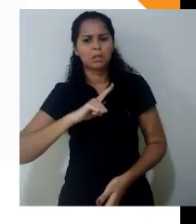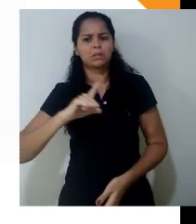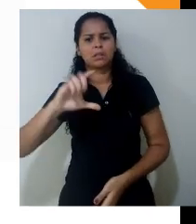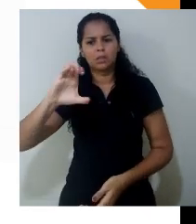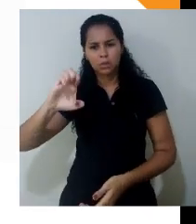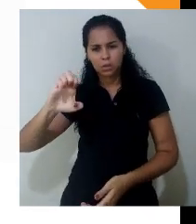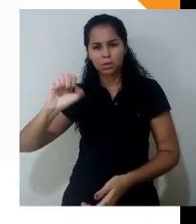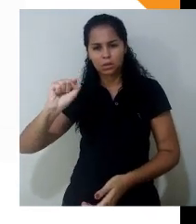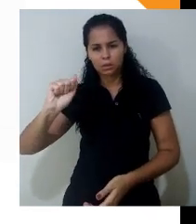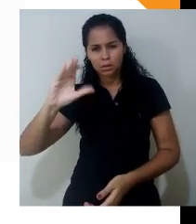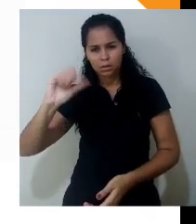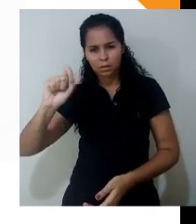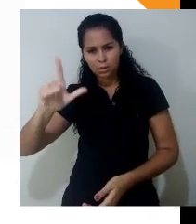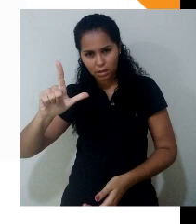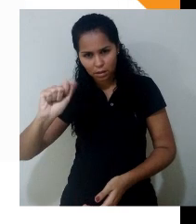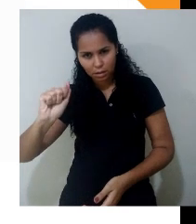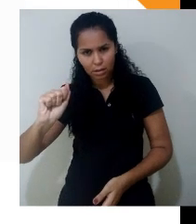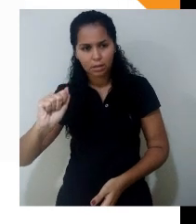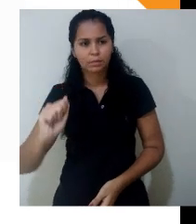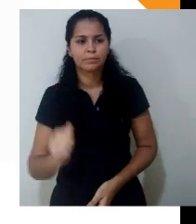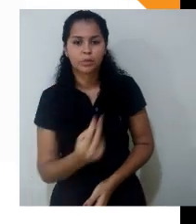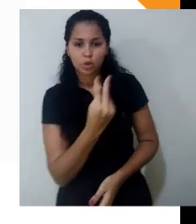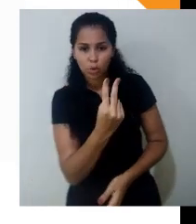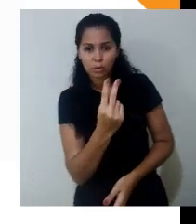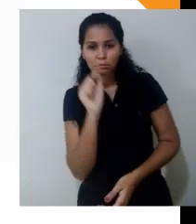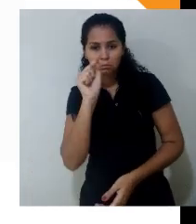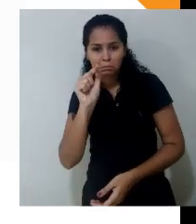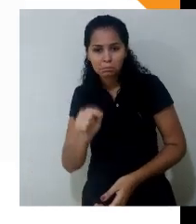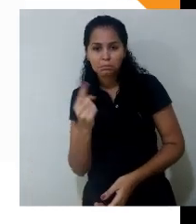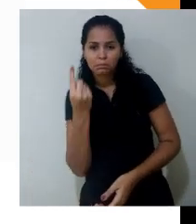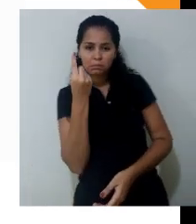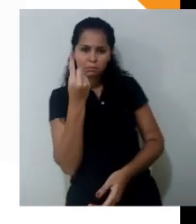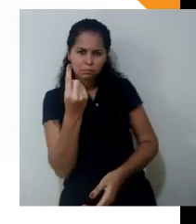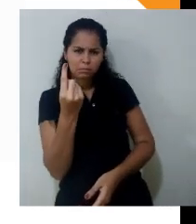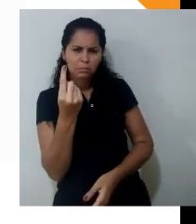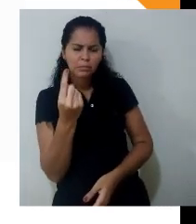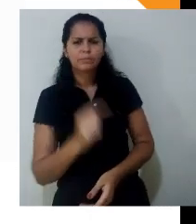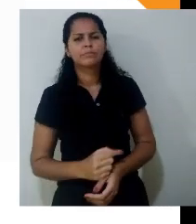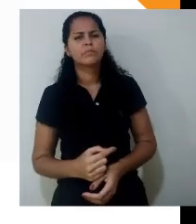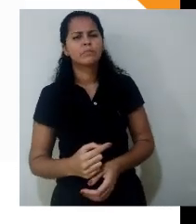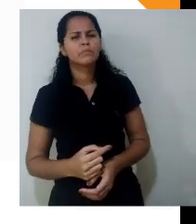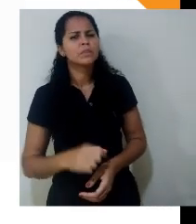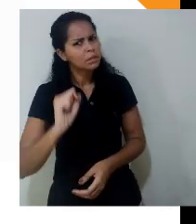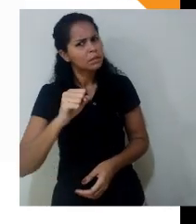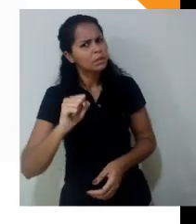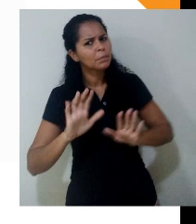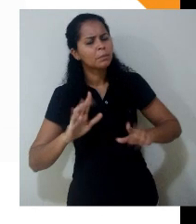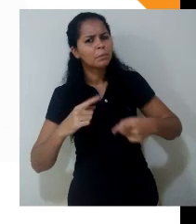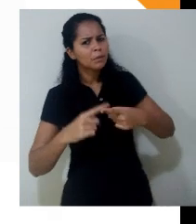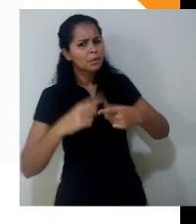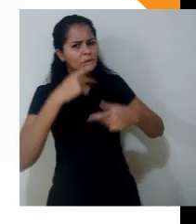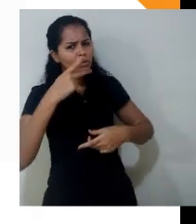escala aí de 2 para 1. Sim, por que eu estou falando isso para vocês?